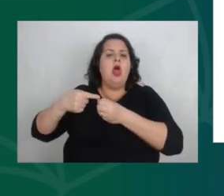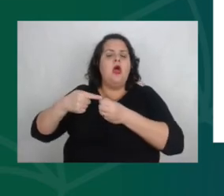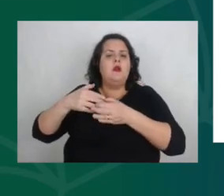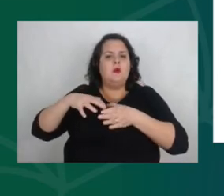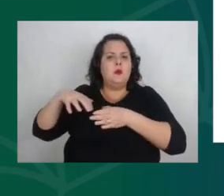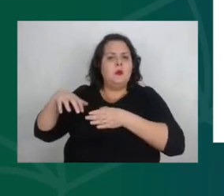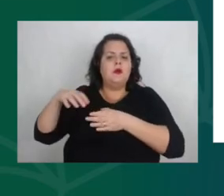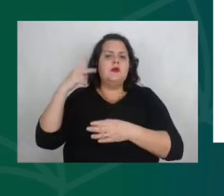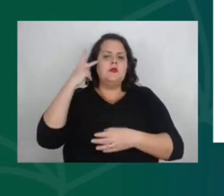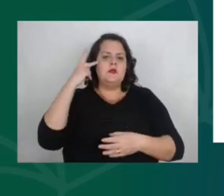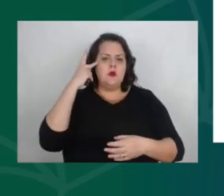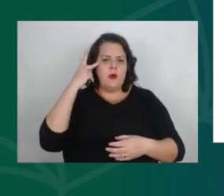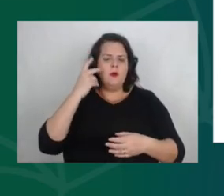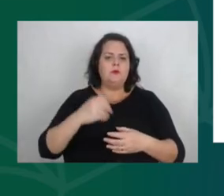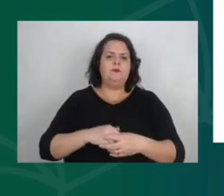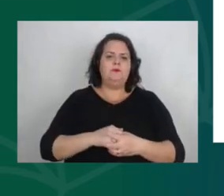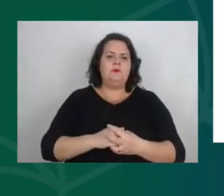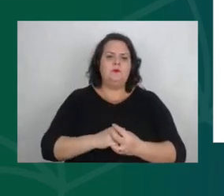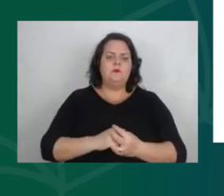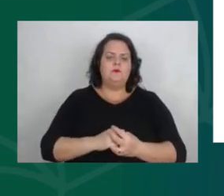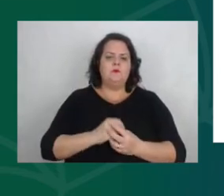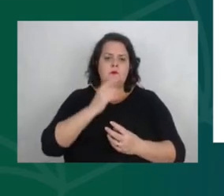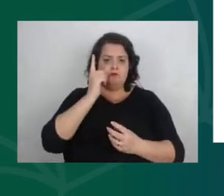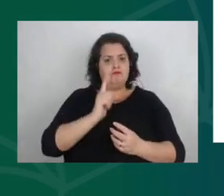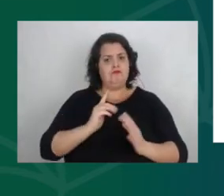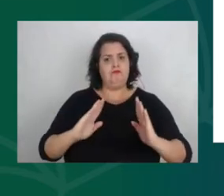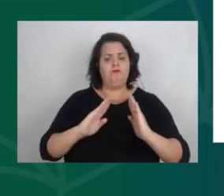pessoas com moradia digna que